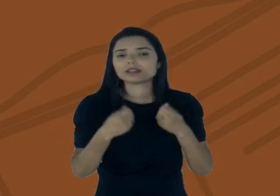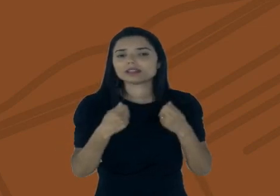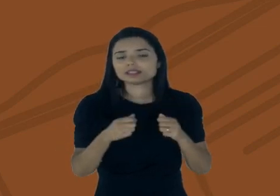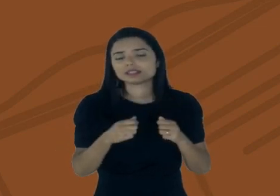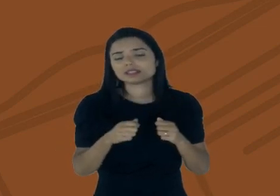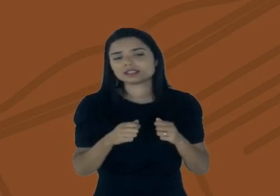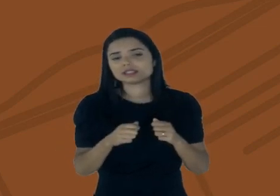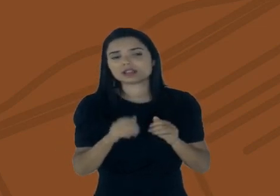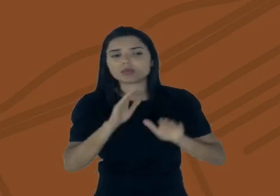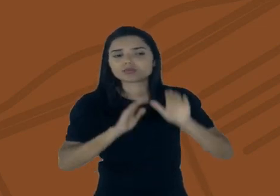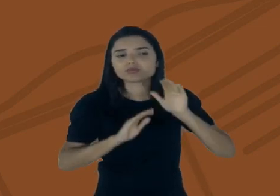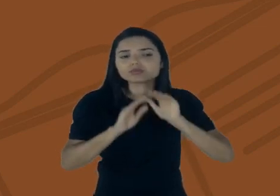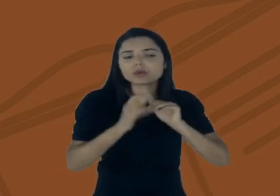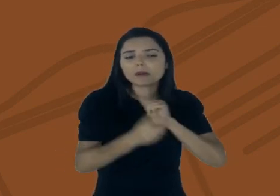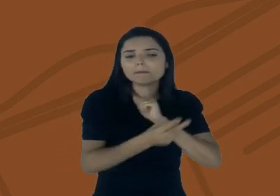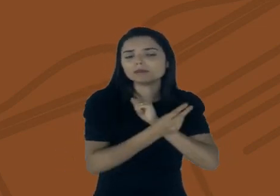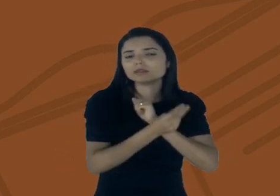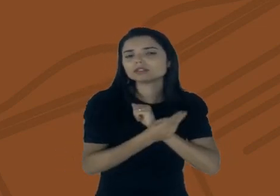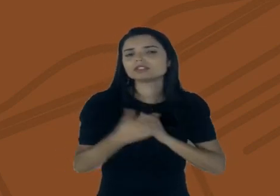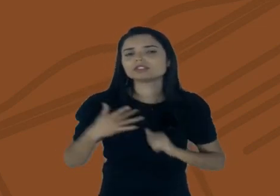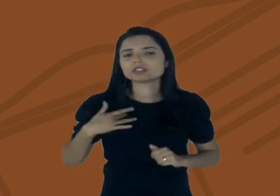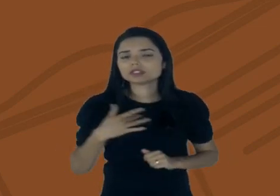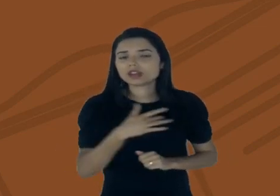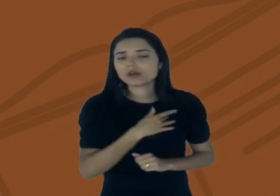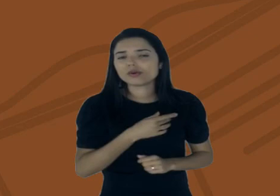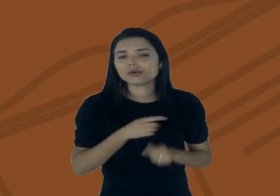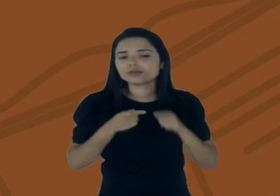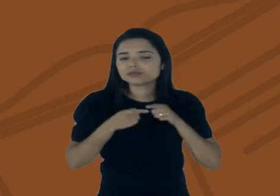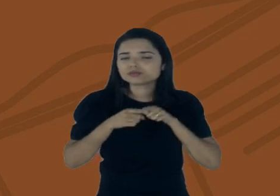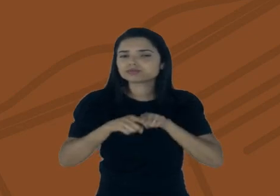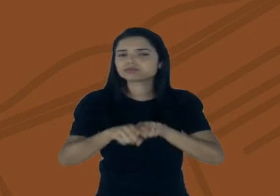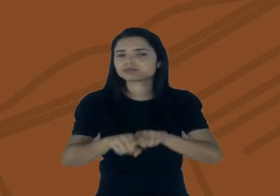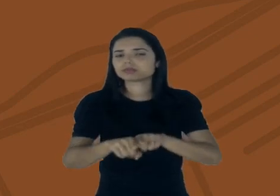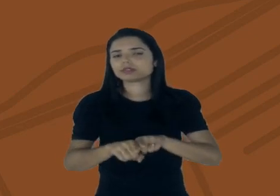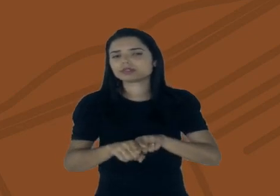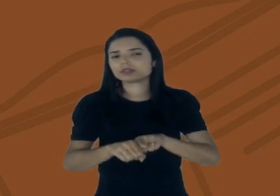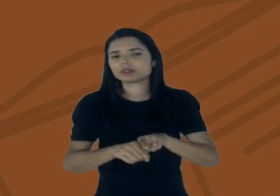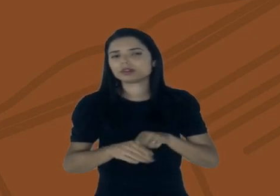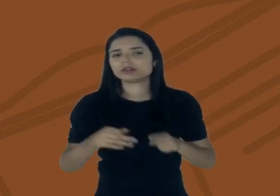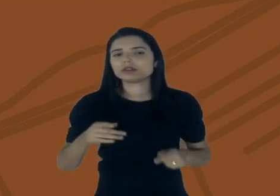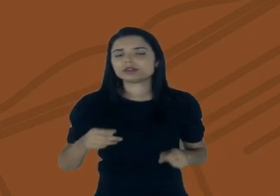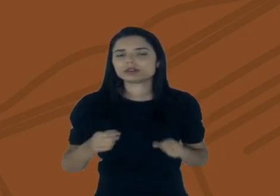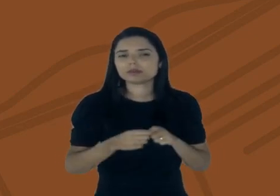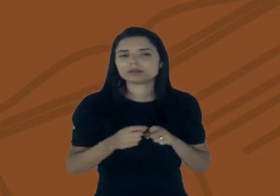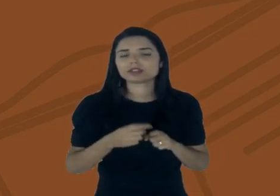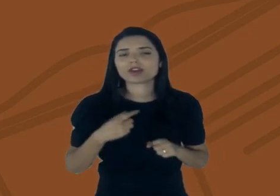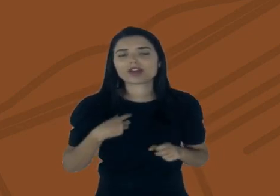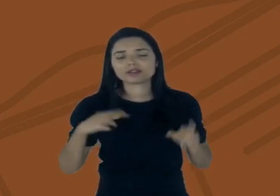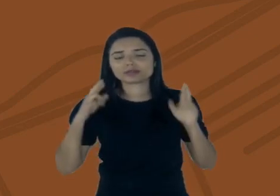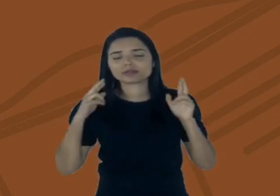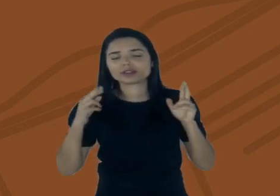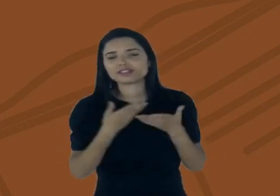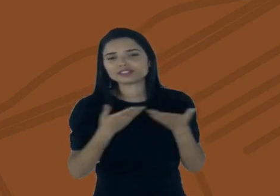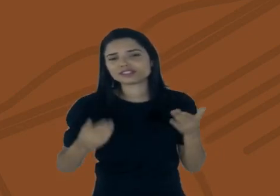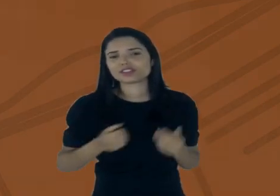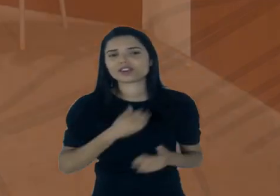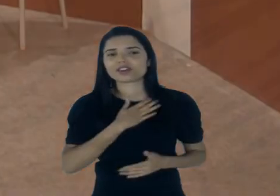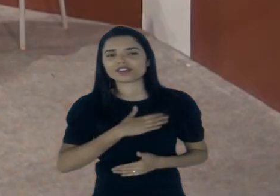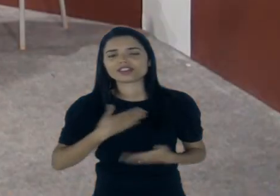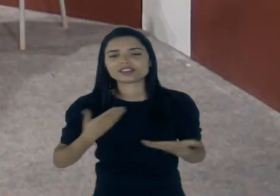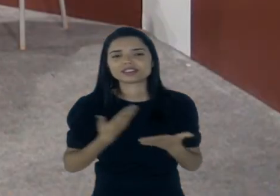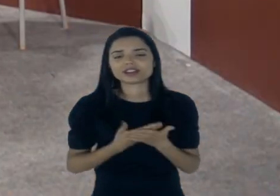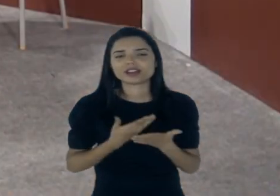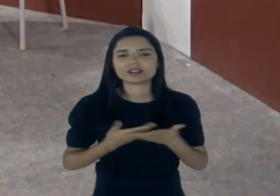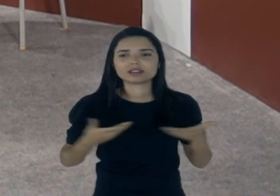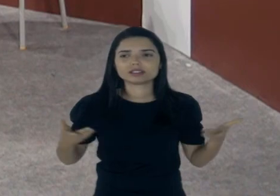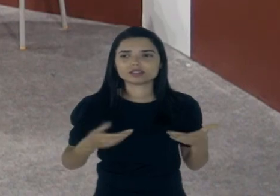e sempre estar com acompanhamento ao médico, ok? Então, eu espero que vocês tenham gostado da aula de hoje, tá certo? Eu